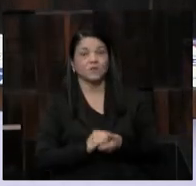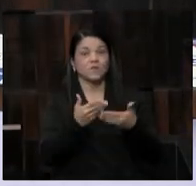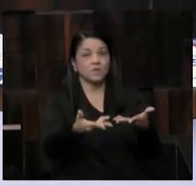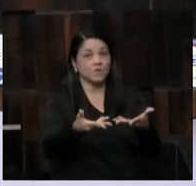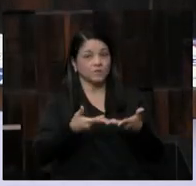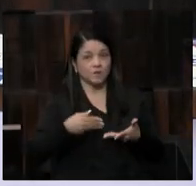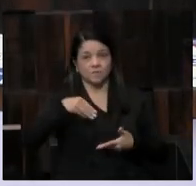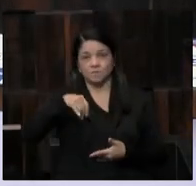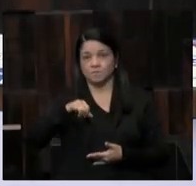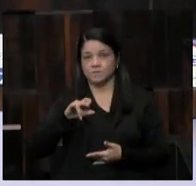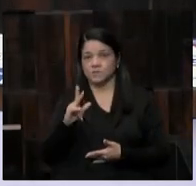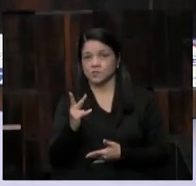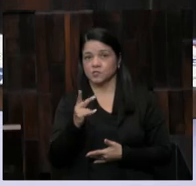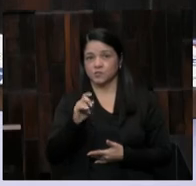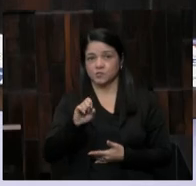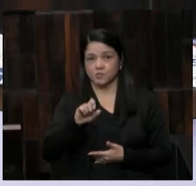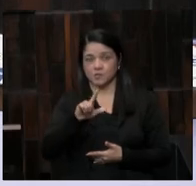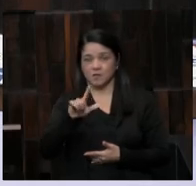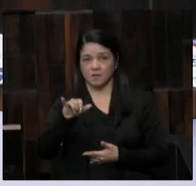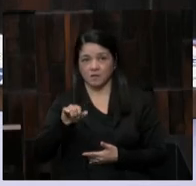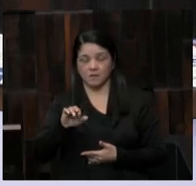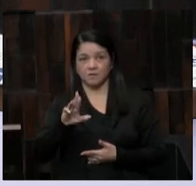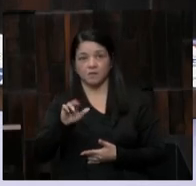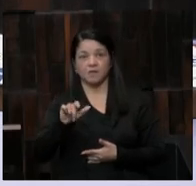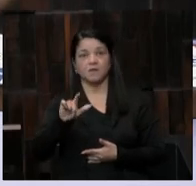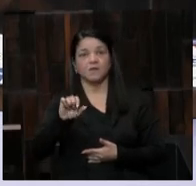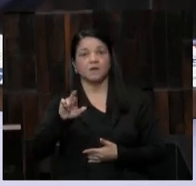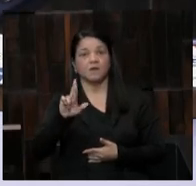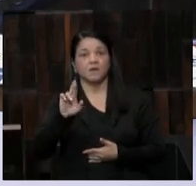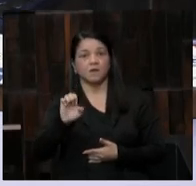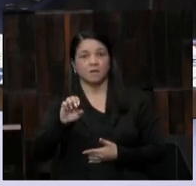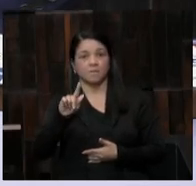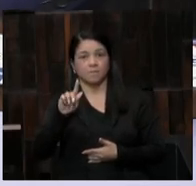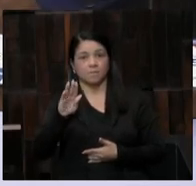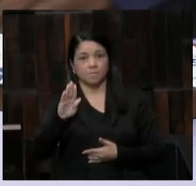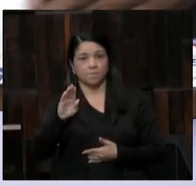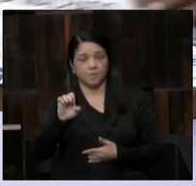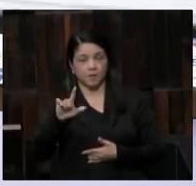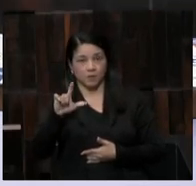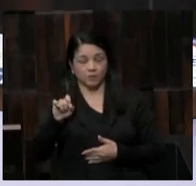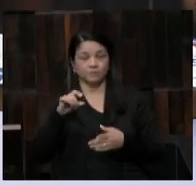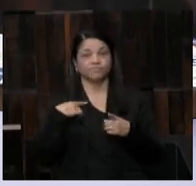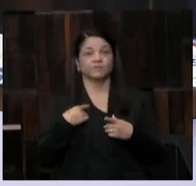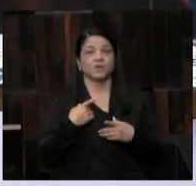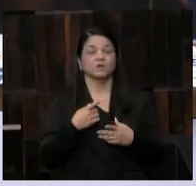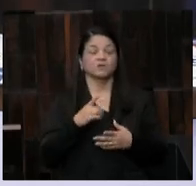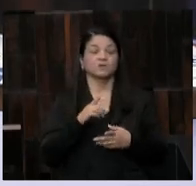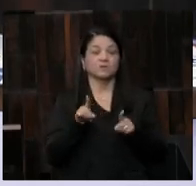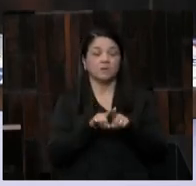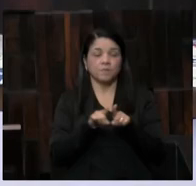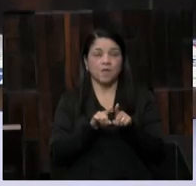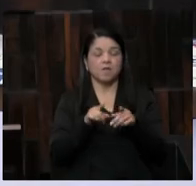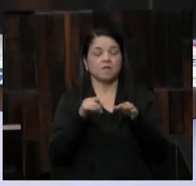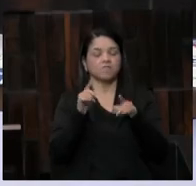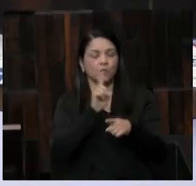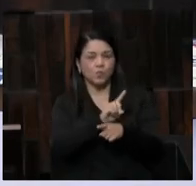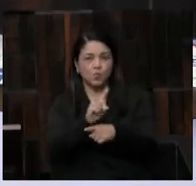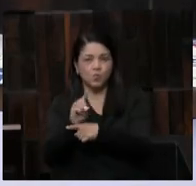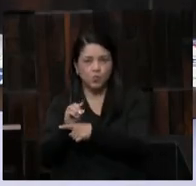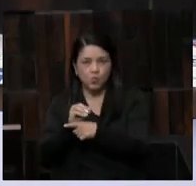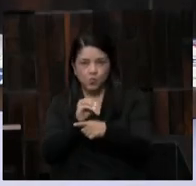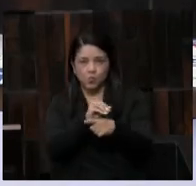convidar a Michele Rebelo, que é superintendente de cuidados das pessoas com transtorno do espectro